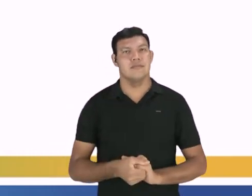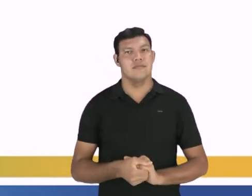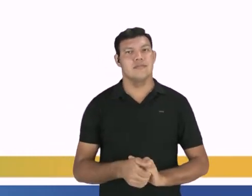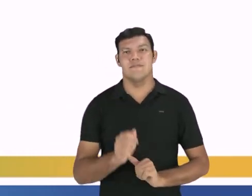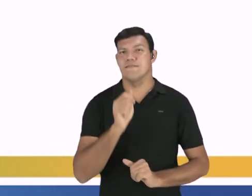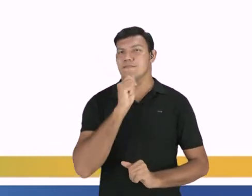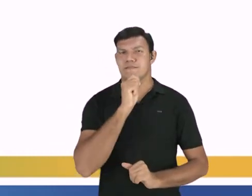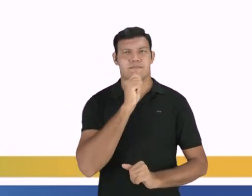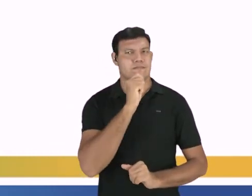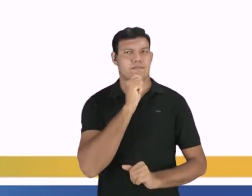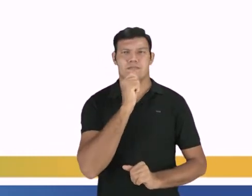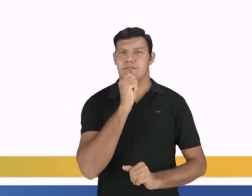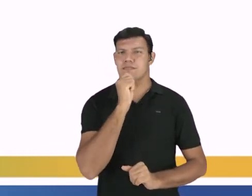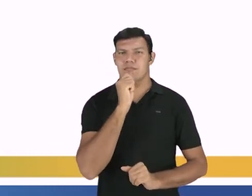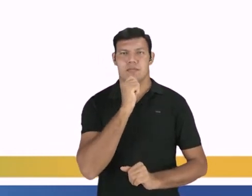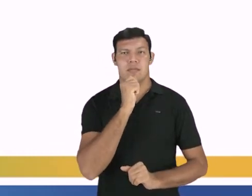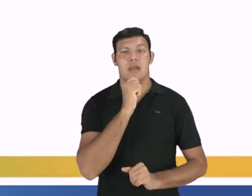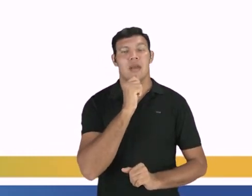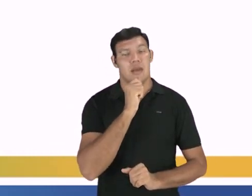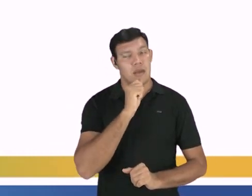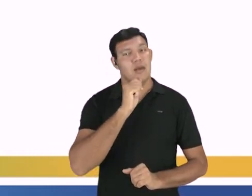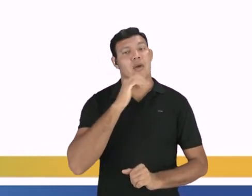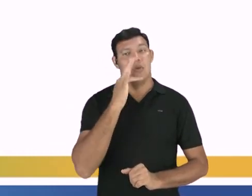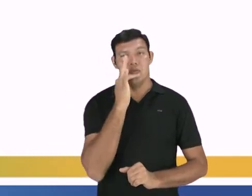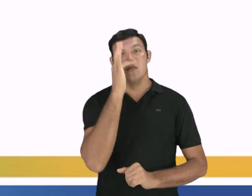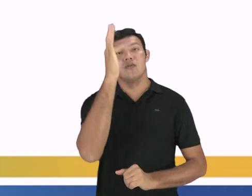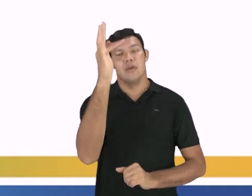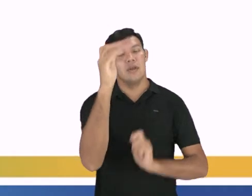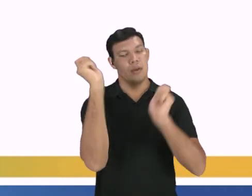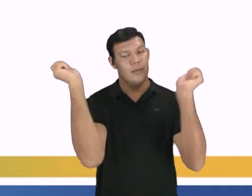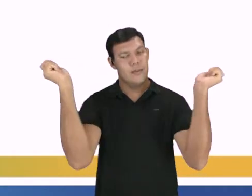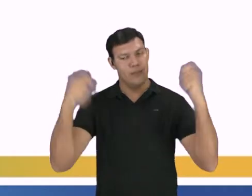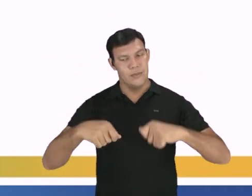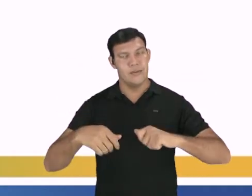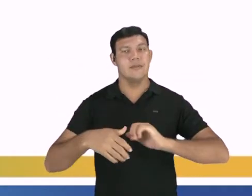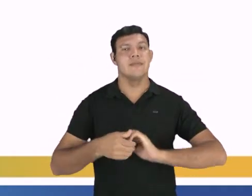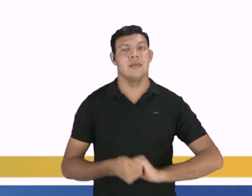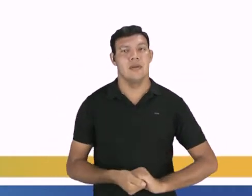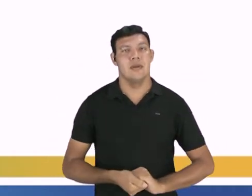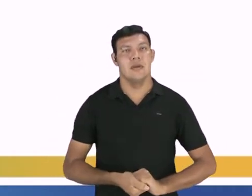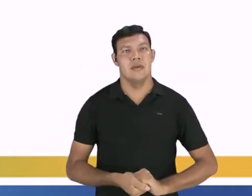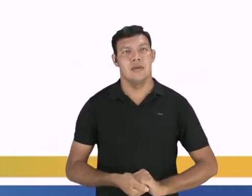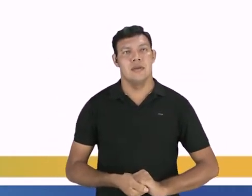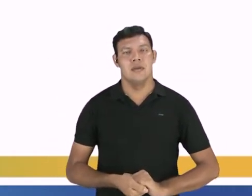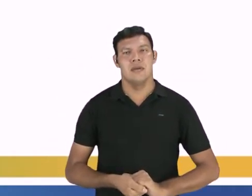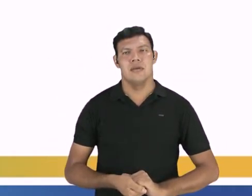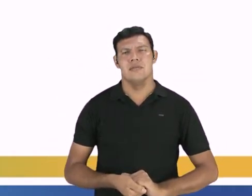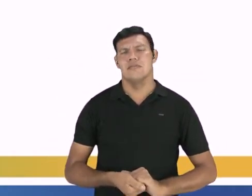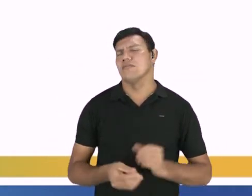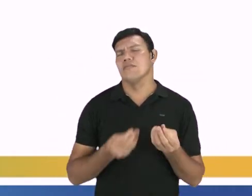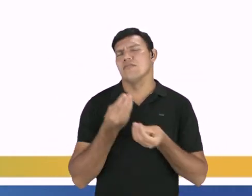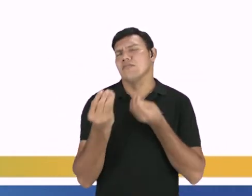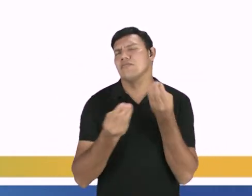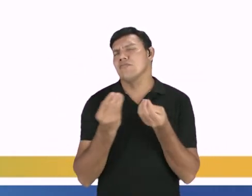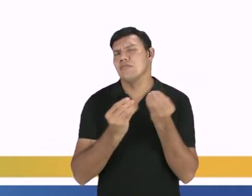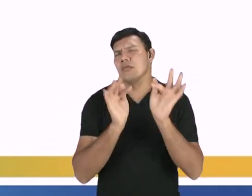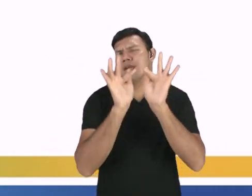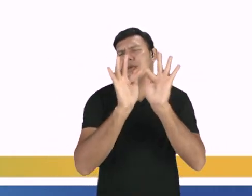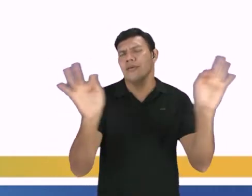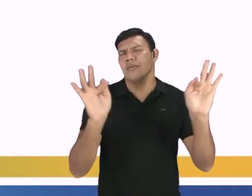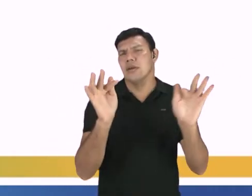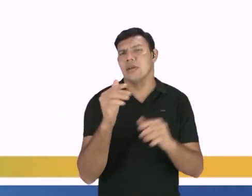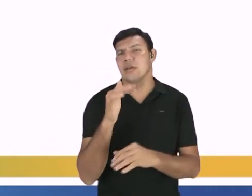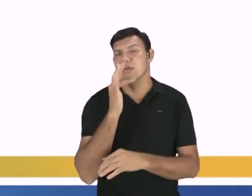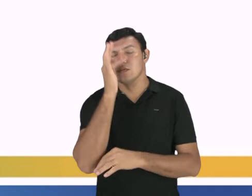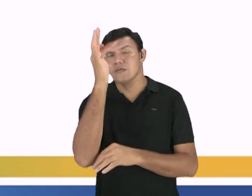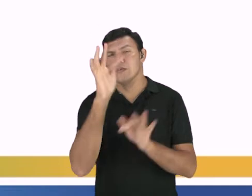não aconteceu, mas poderá sim acontecer no futuro. Como é que eu escrevo frases no futuro